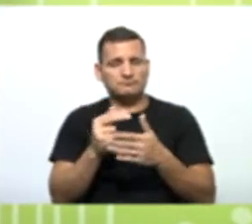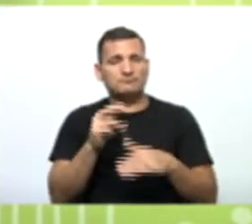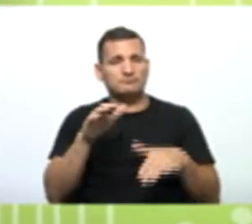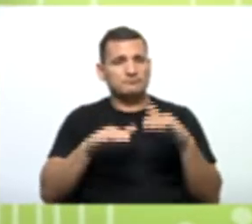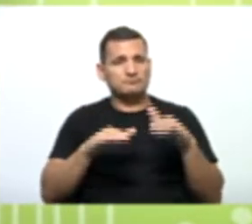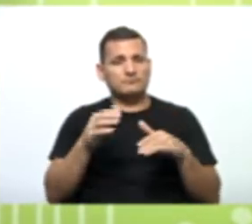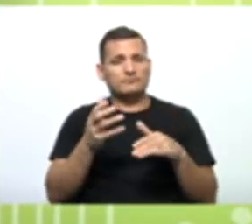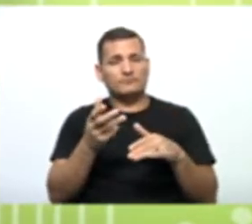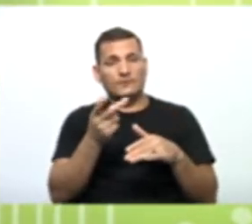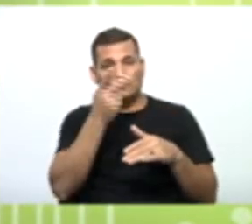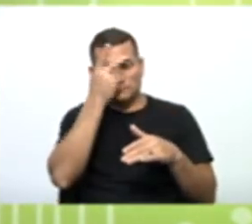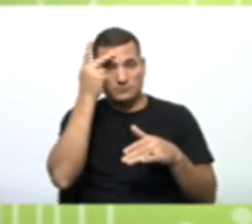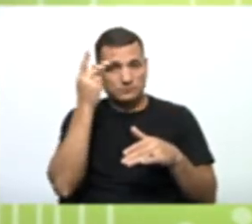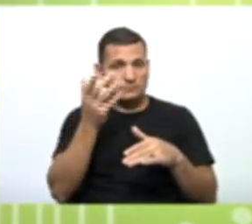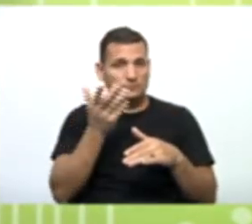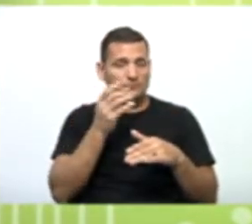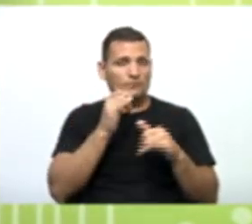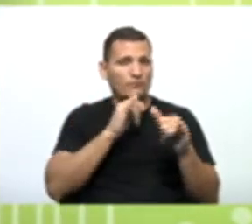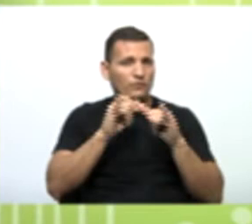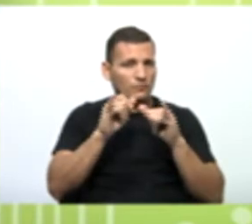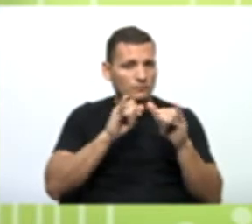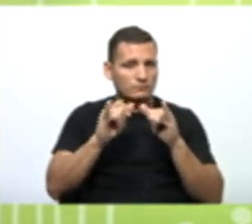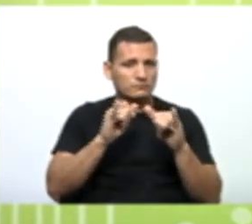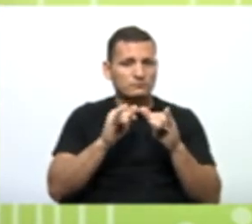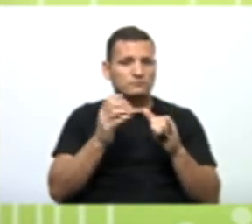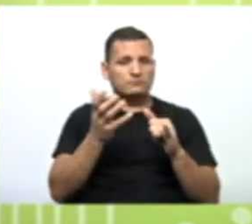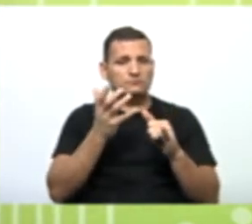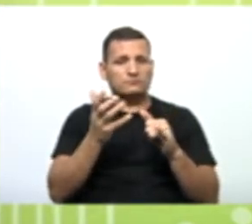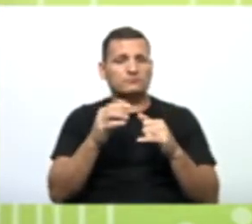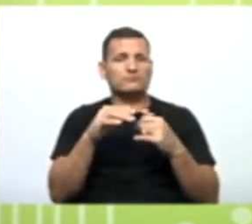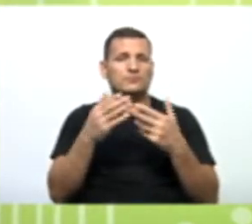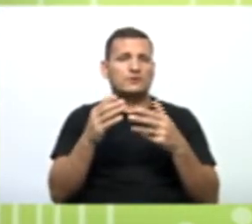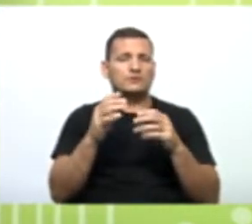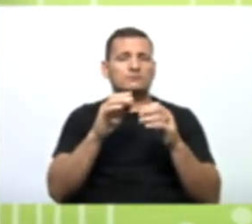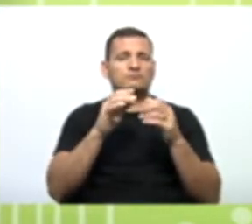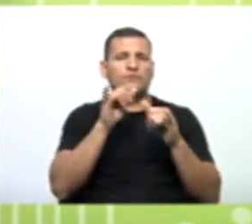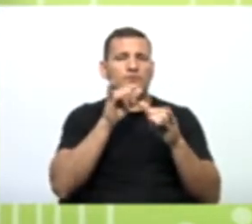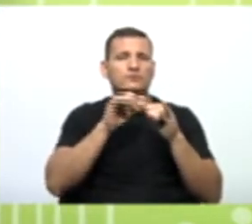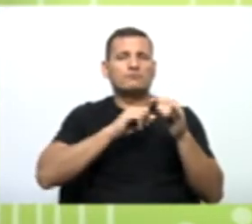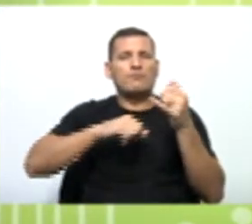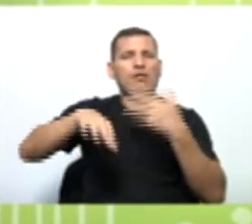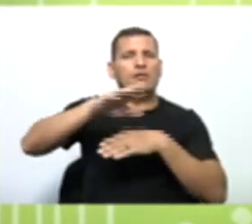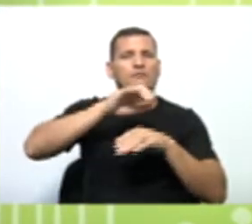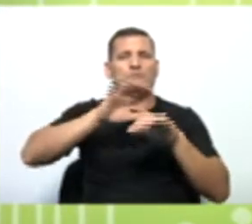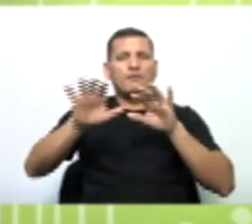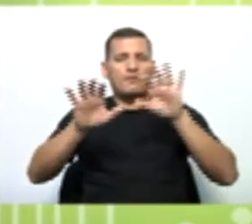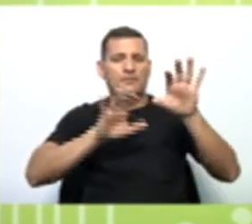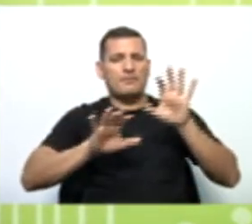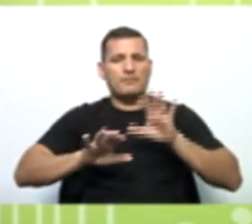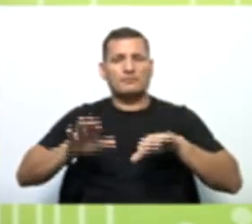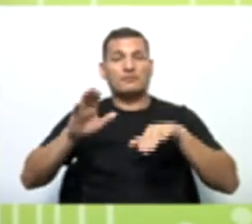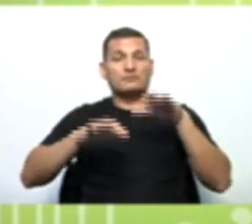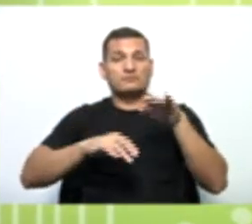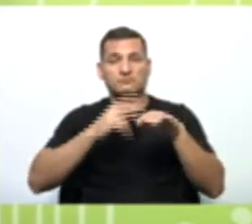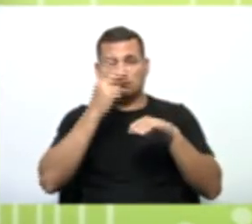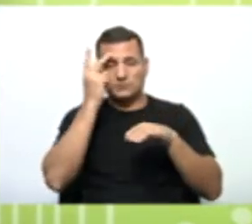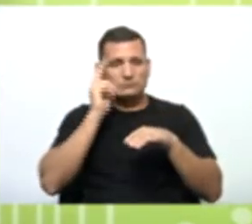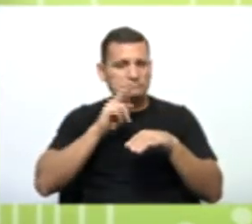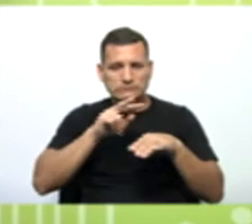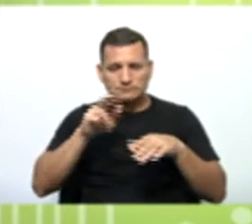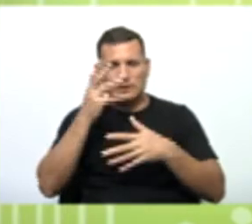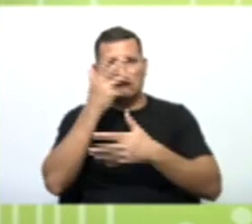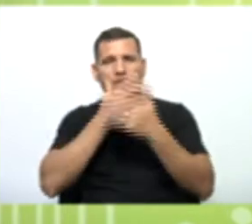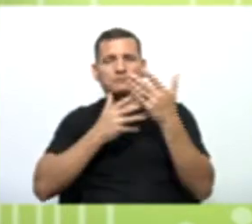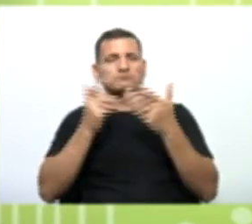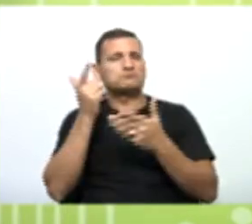uma informação e acaba distribuindo essas informações e o usuário às vezes até se perde, né?